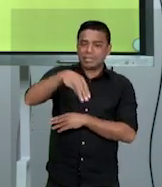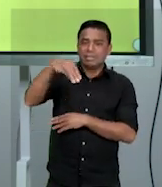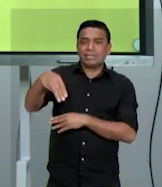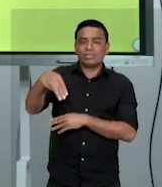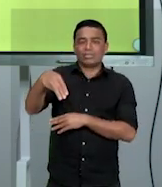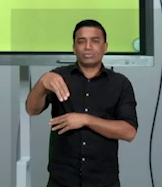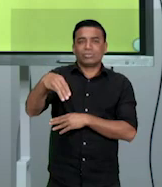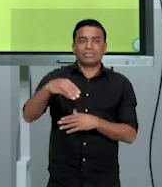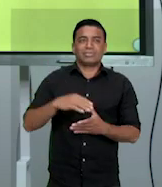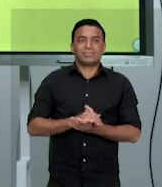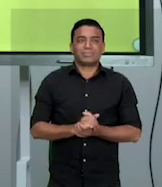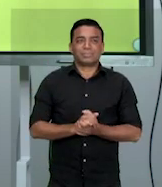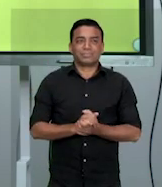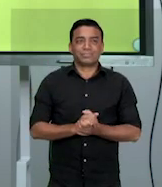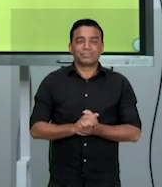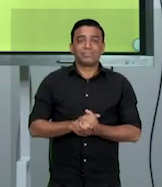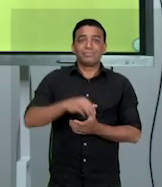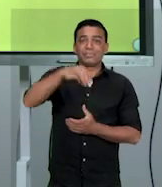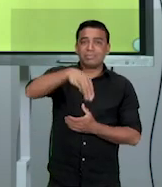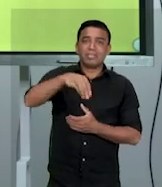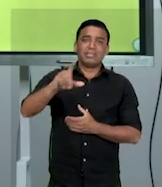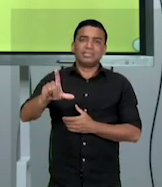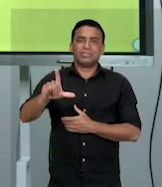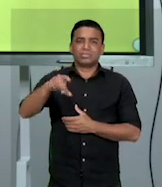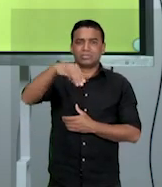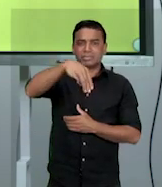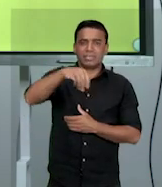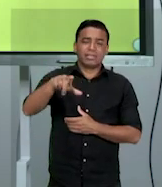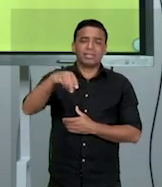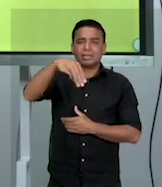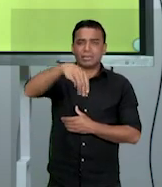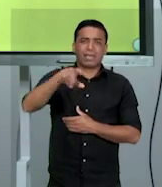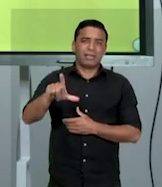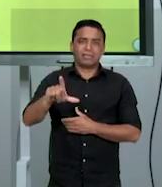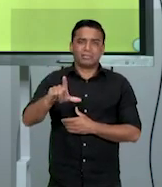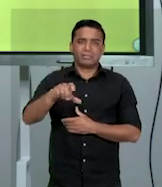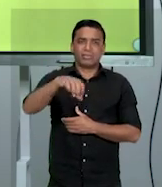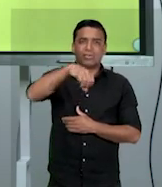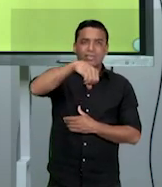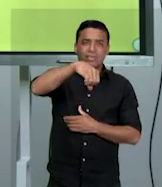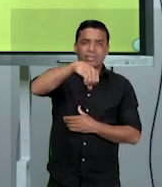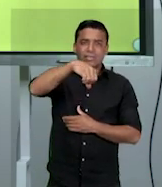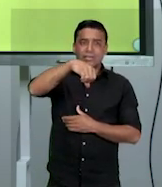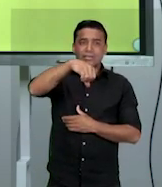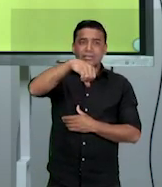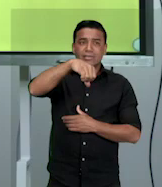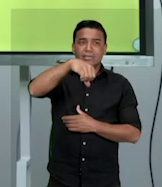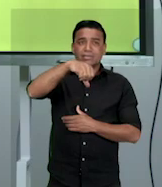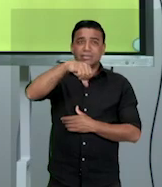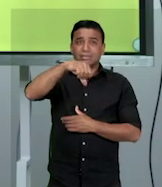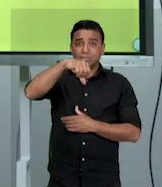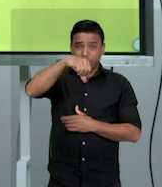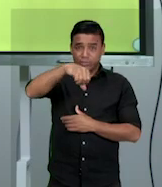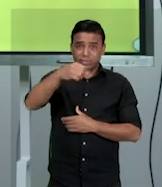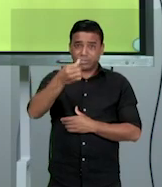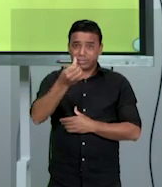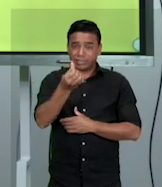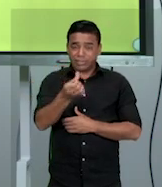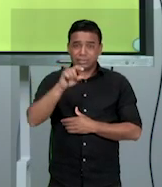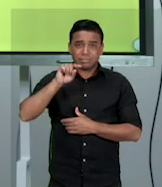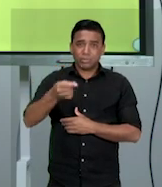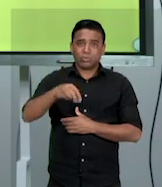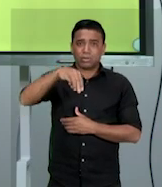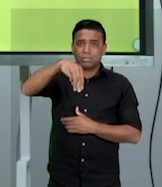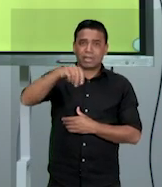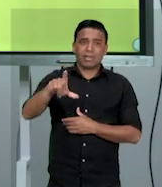mililitros, né? 96.000 ml. E 1 litro corresponde